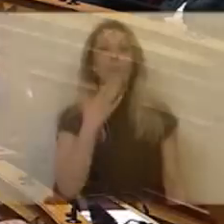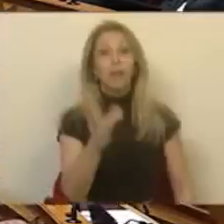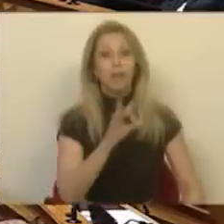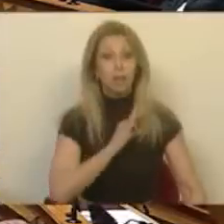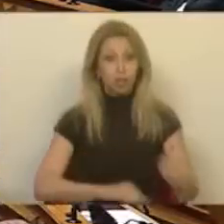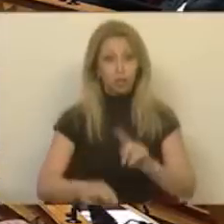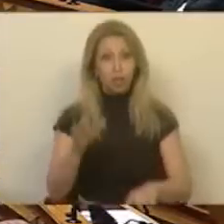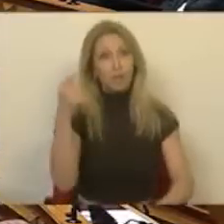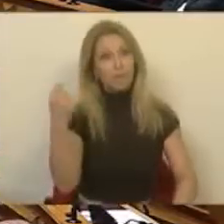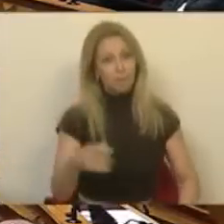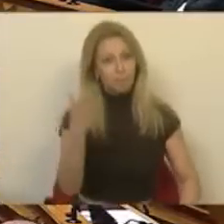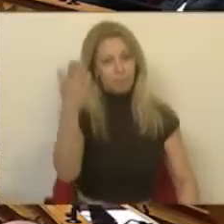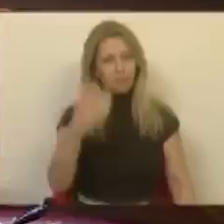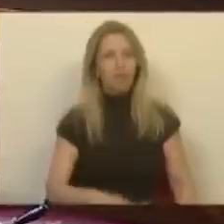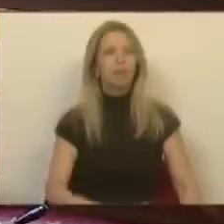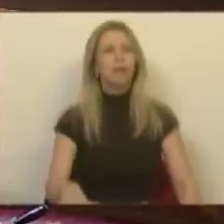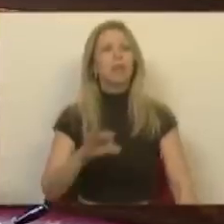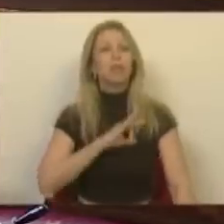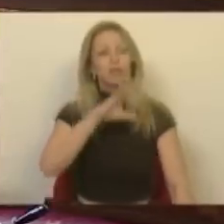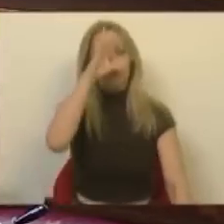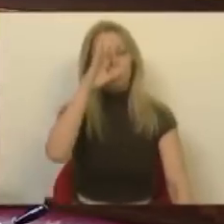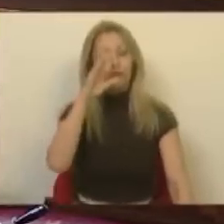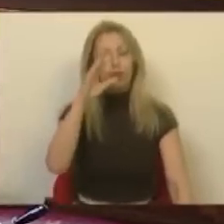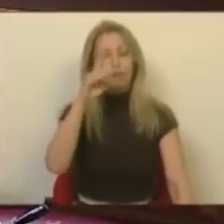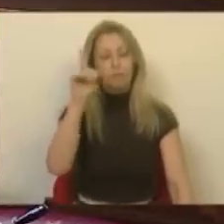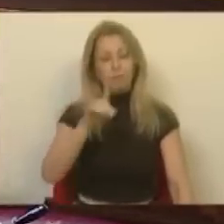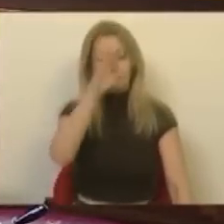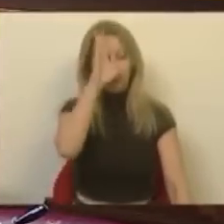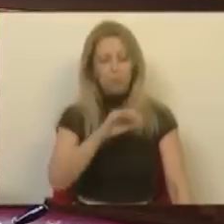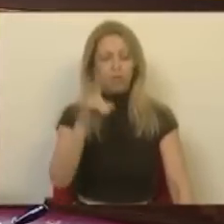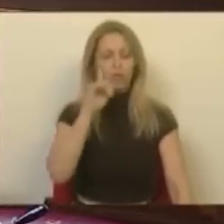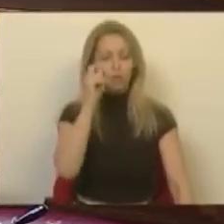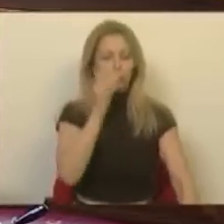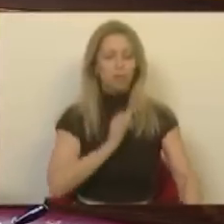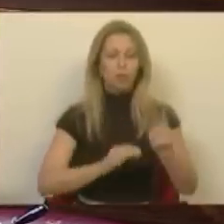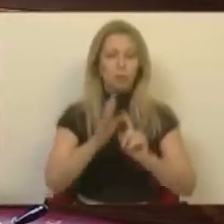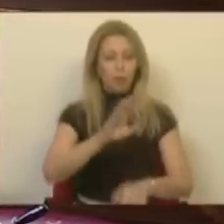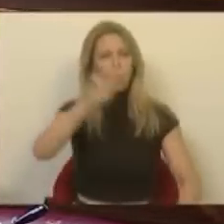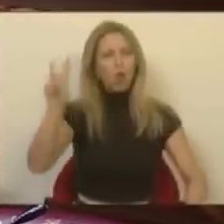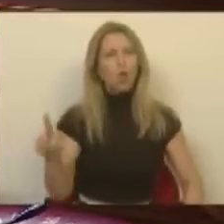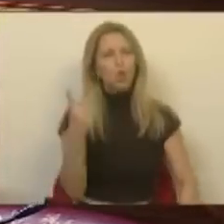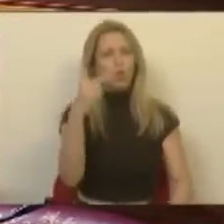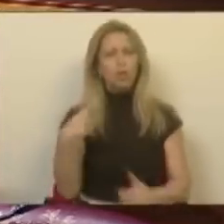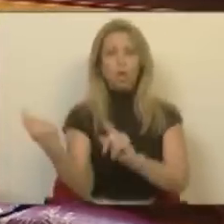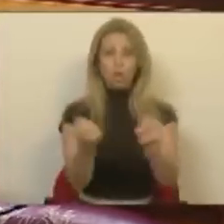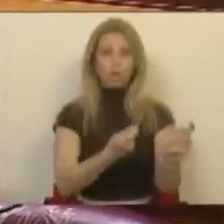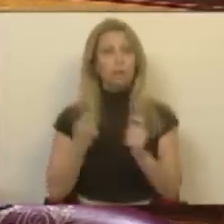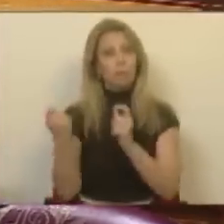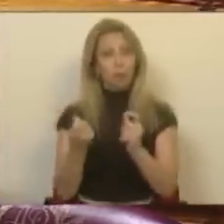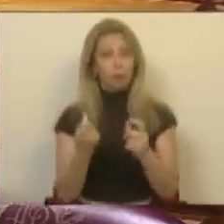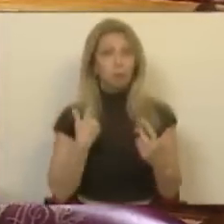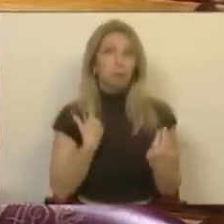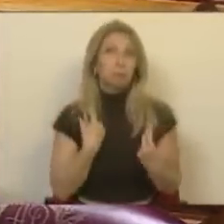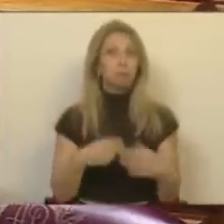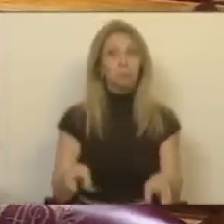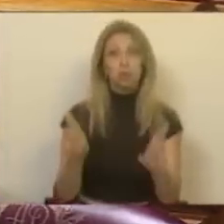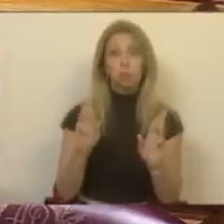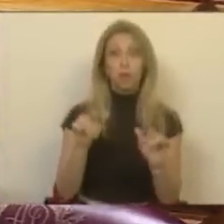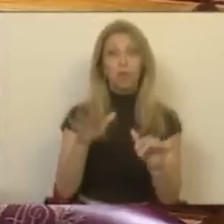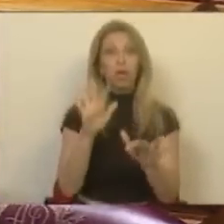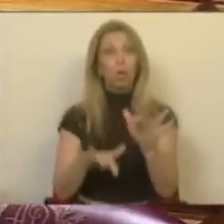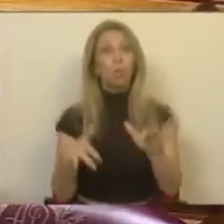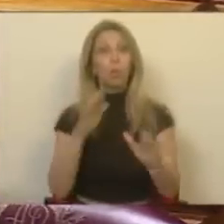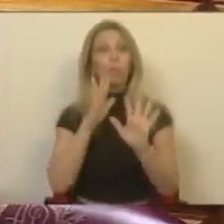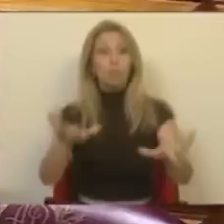duas horas de debate um debate que se esperava que no Parlamento se pudessem